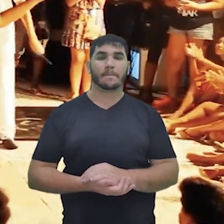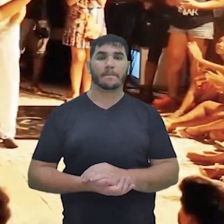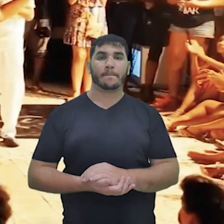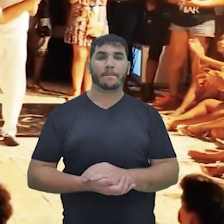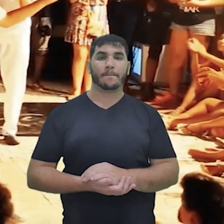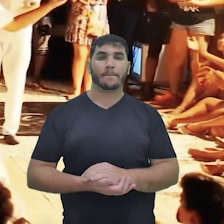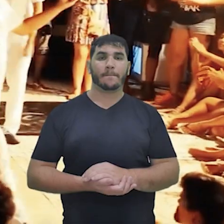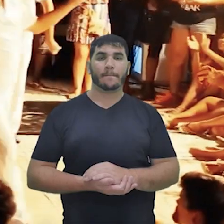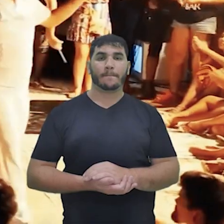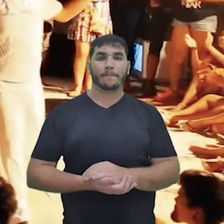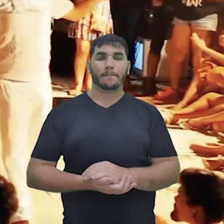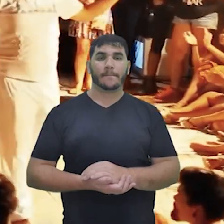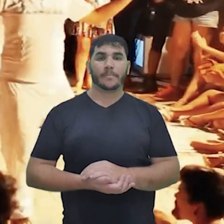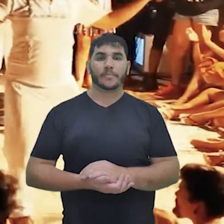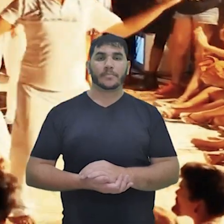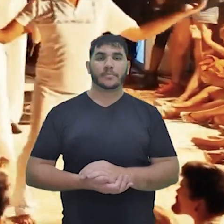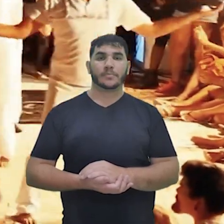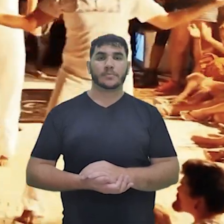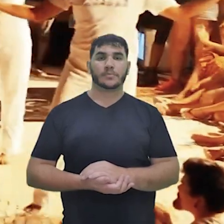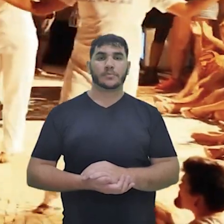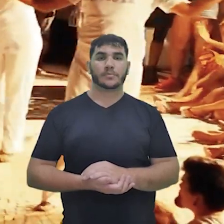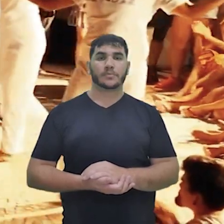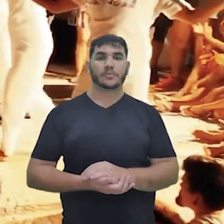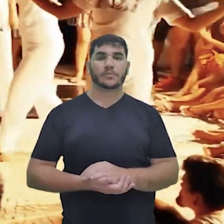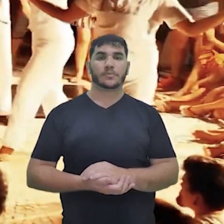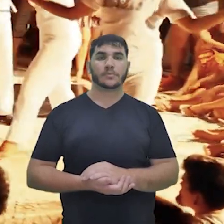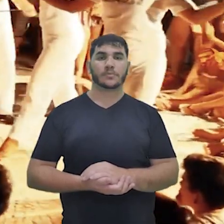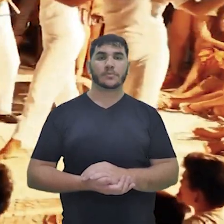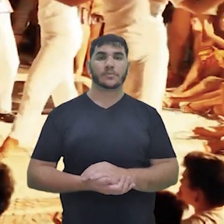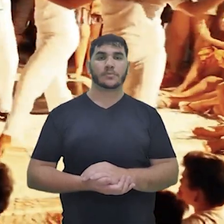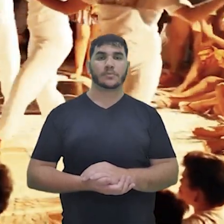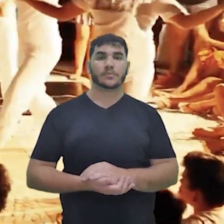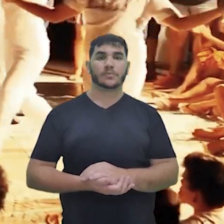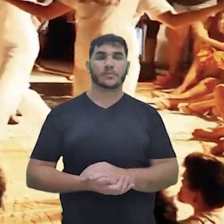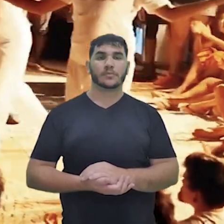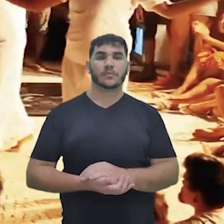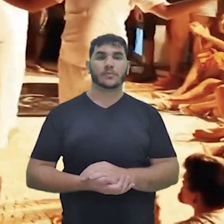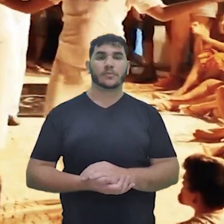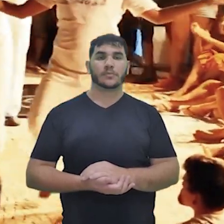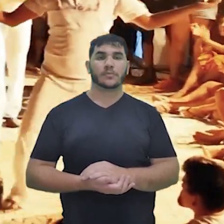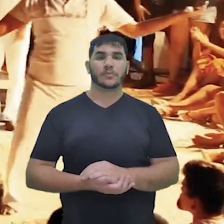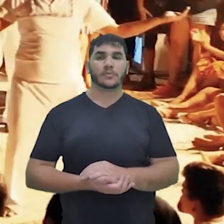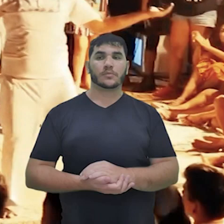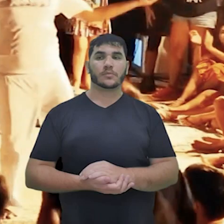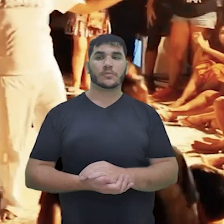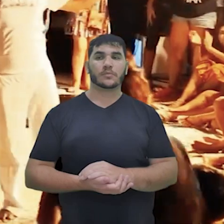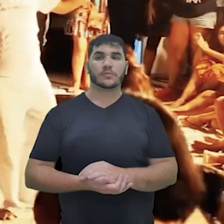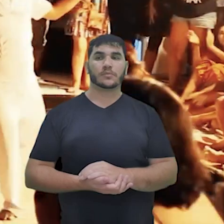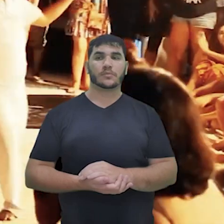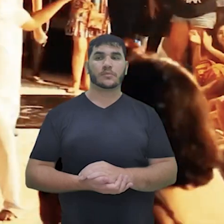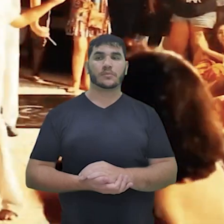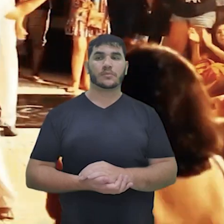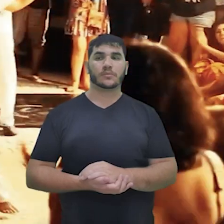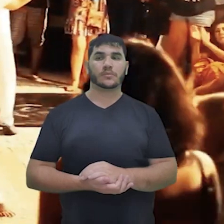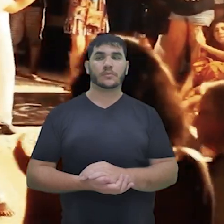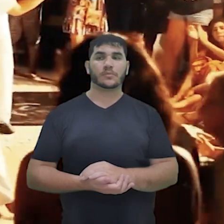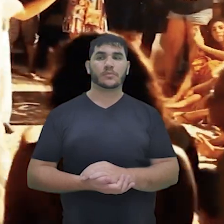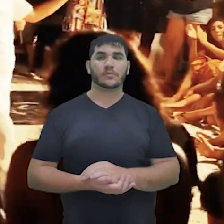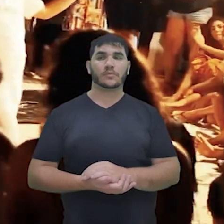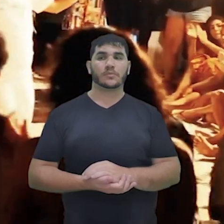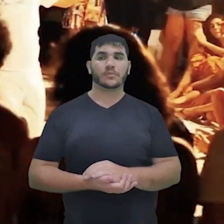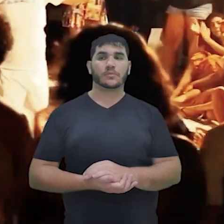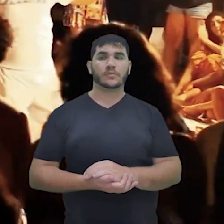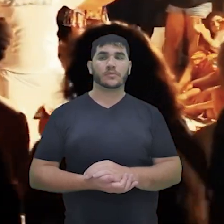faixa com a frase "Racismo não passará". Os atores dançam com passos para a direita e para a esquerda com braços abertos.